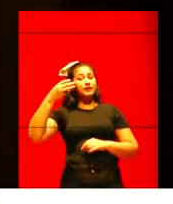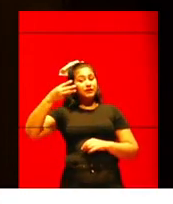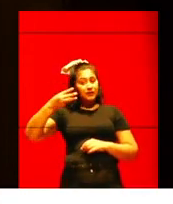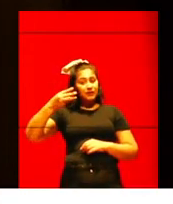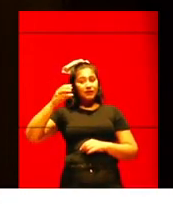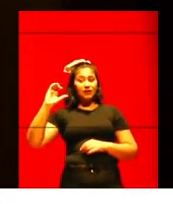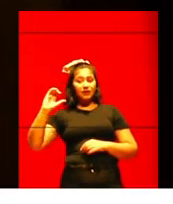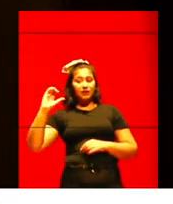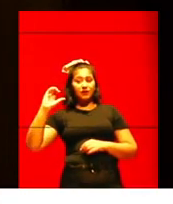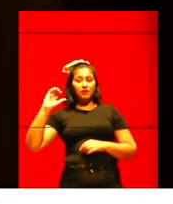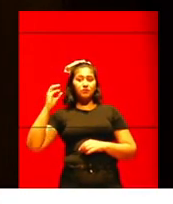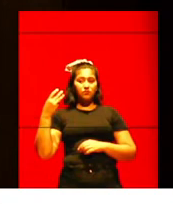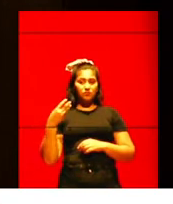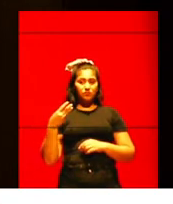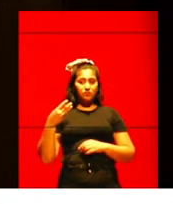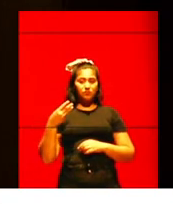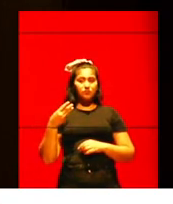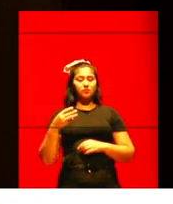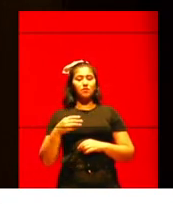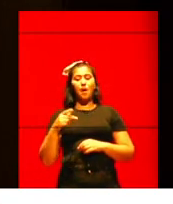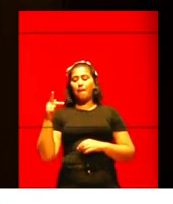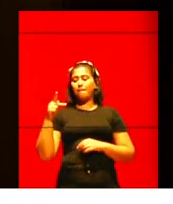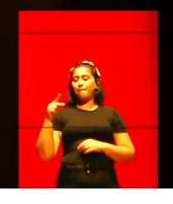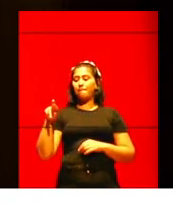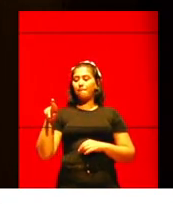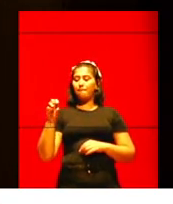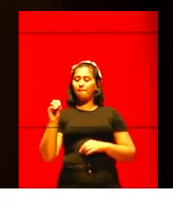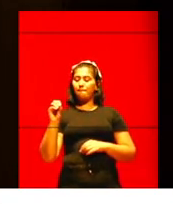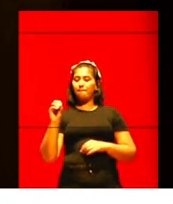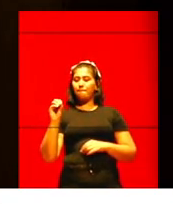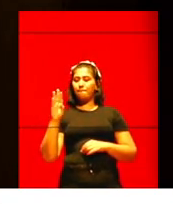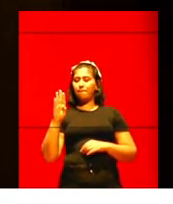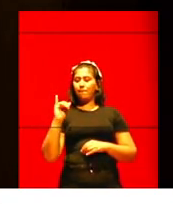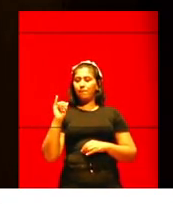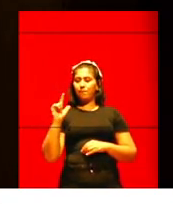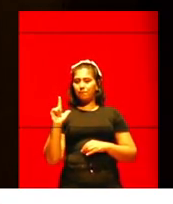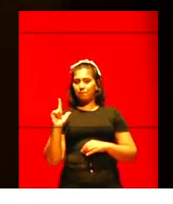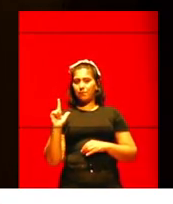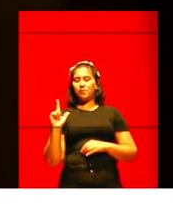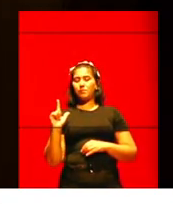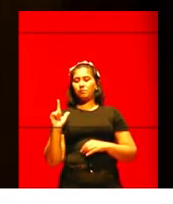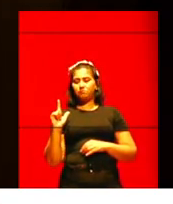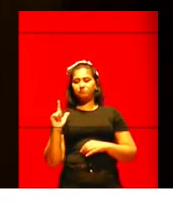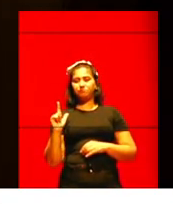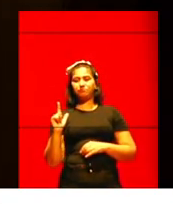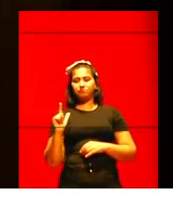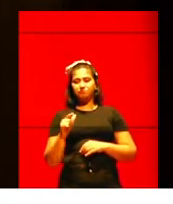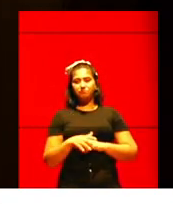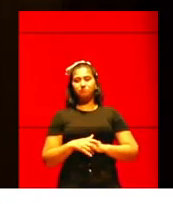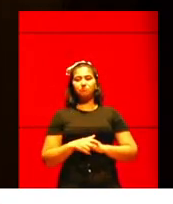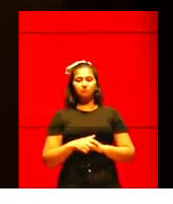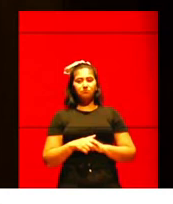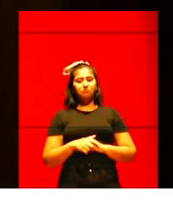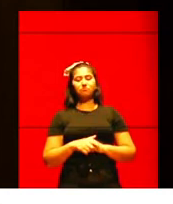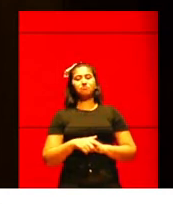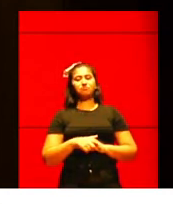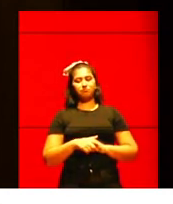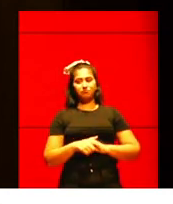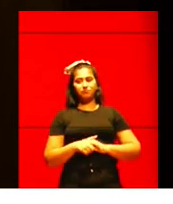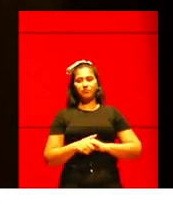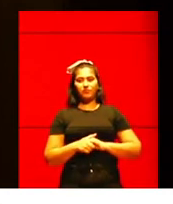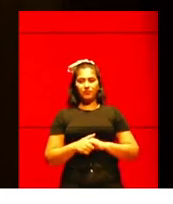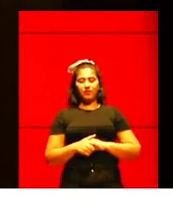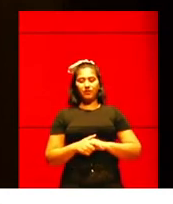Com três carbonos. Propil. Com quatro carbonos. Vocês sabem, estão sabendo.